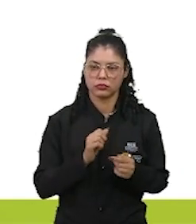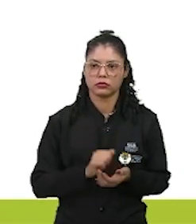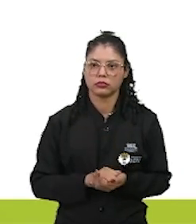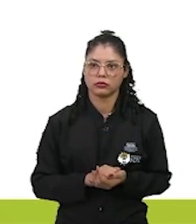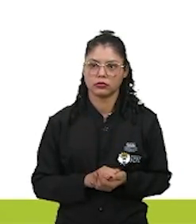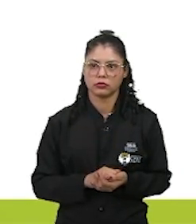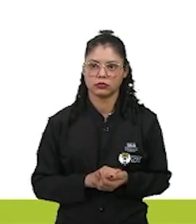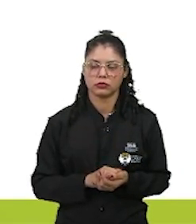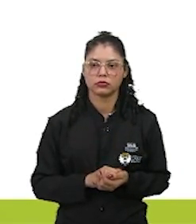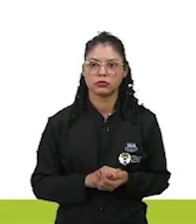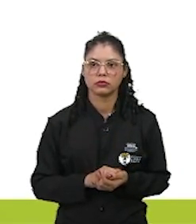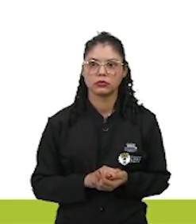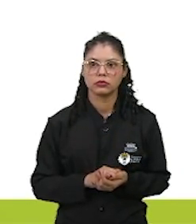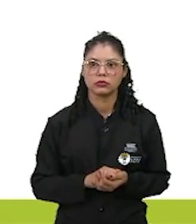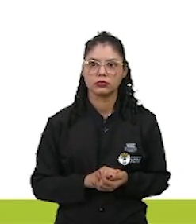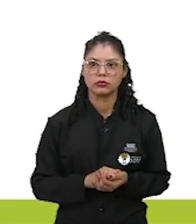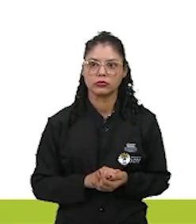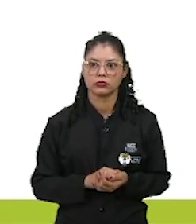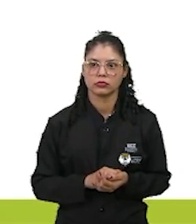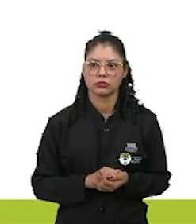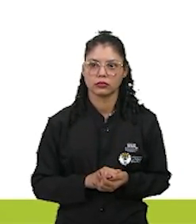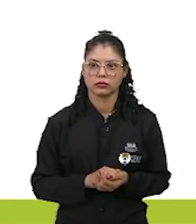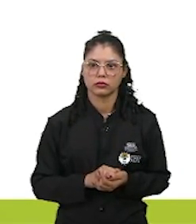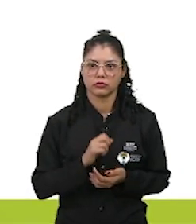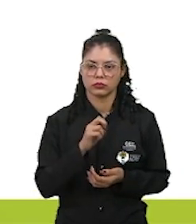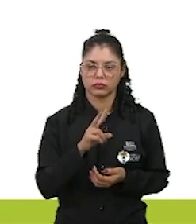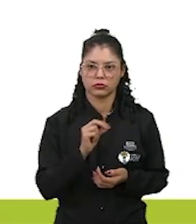eixo Y. Então, o B já é 50.